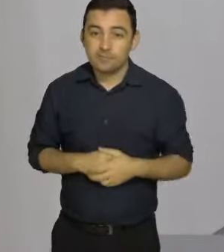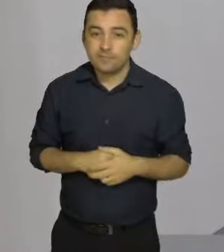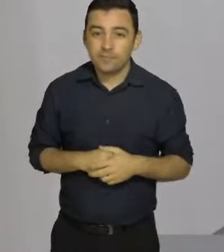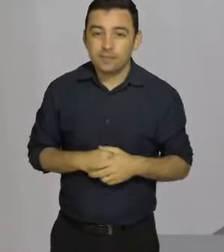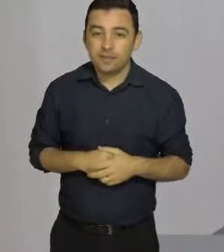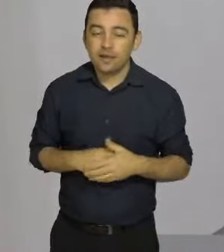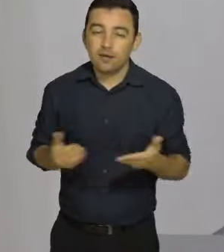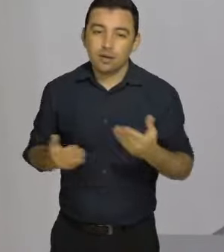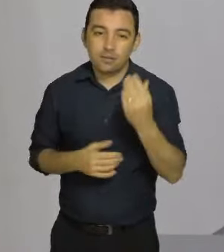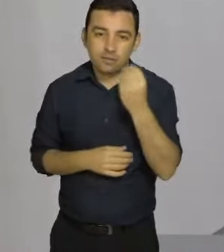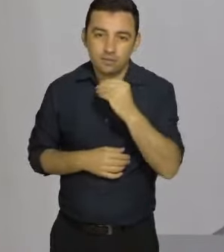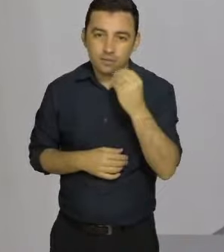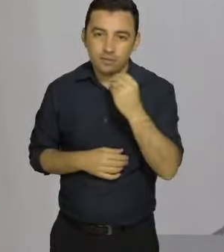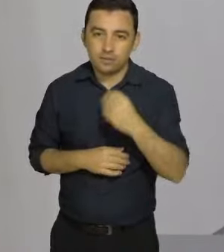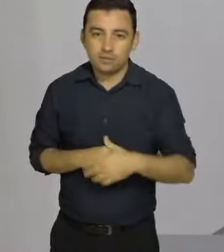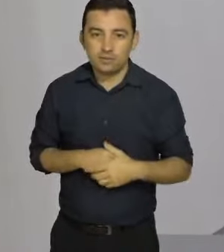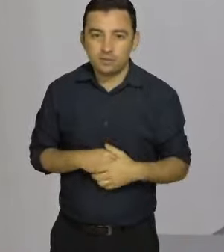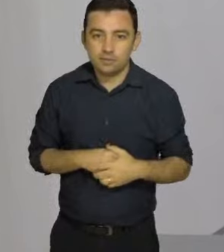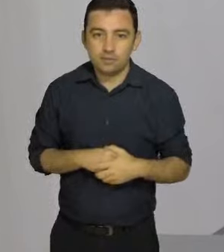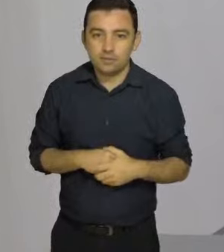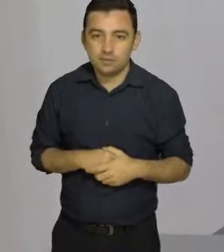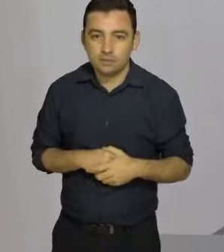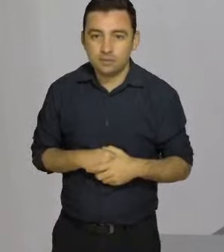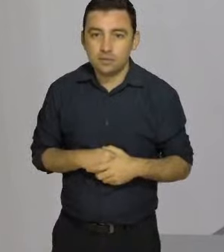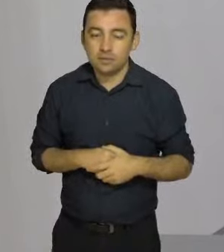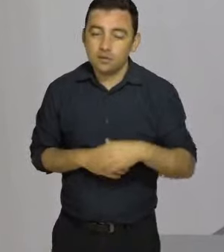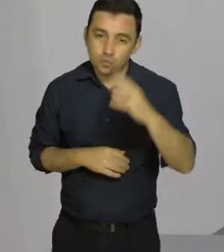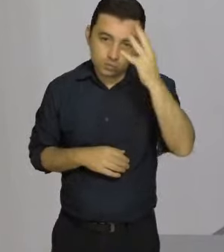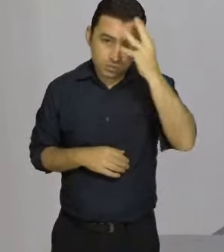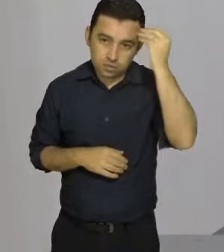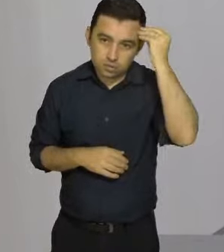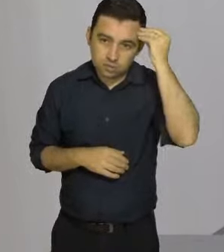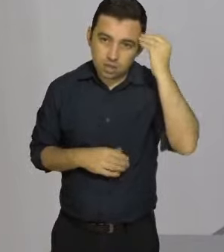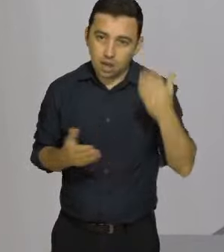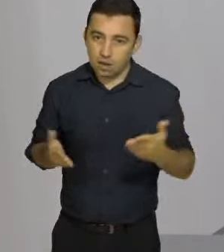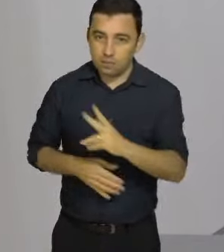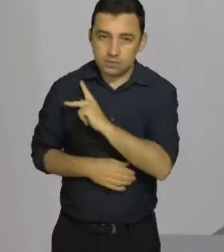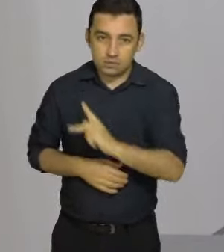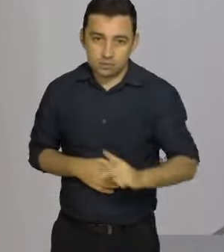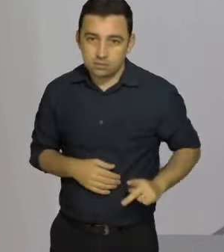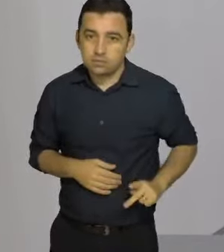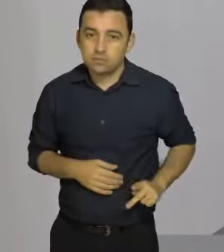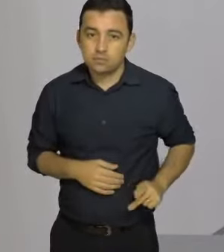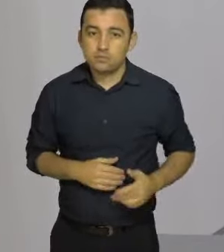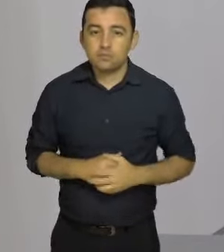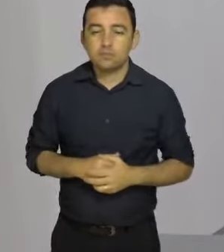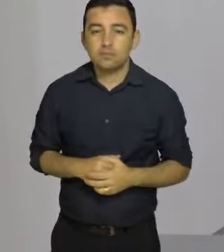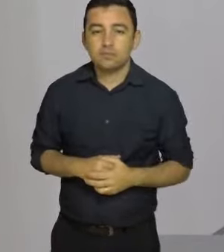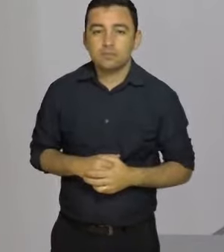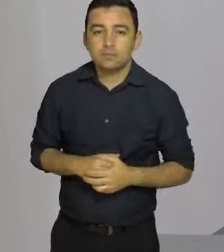Cumprimentar a deputada Luciane Carminati, que preside a sessão.